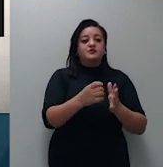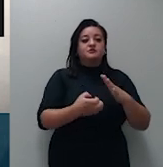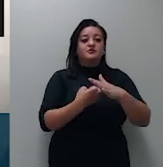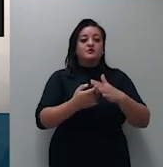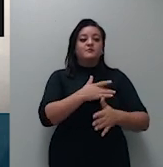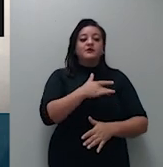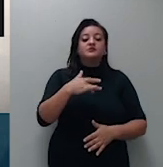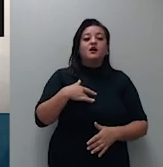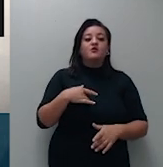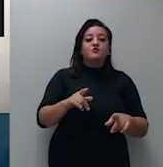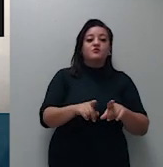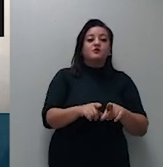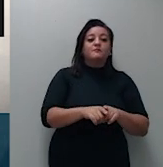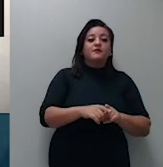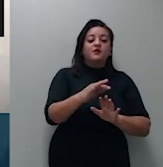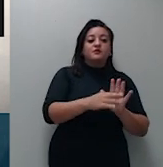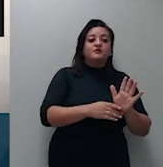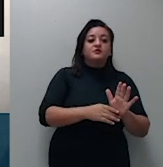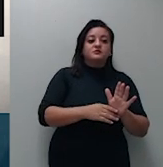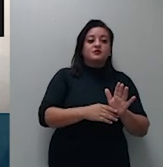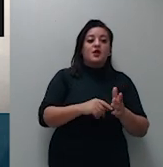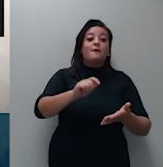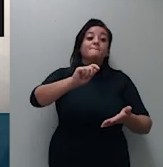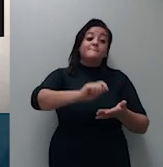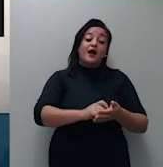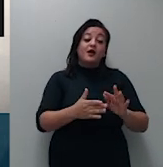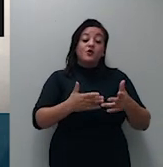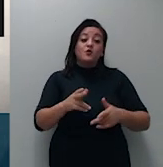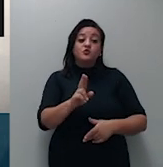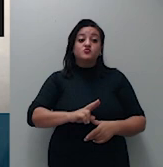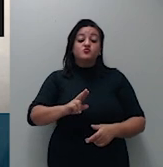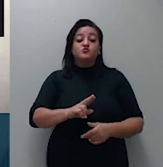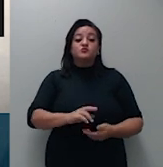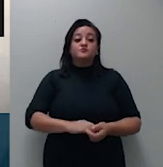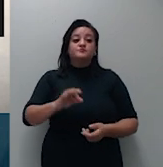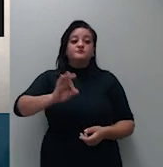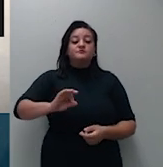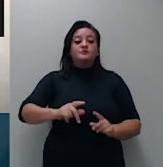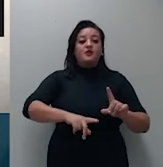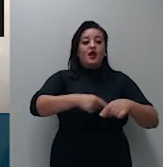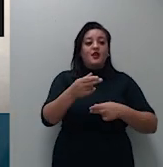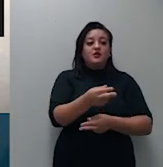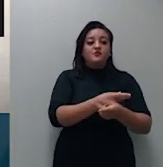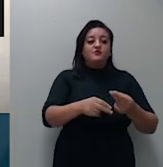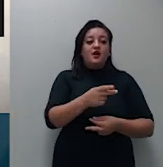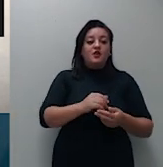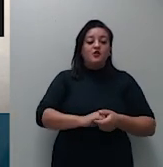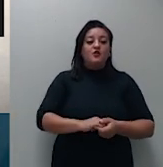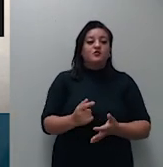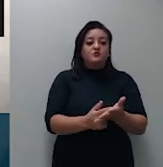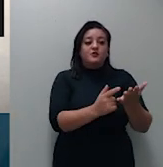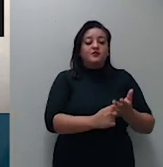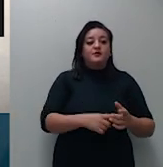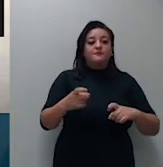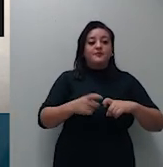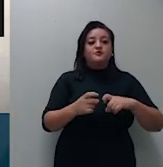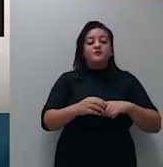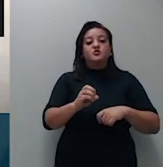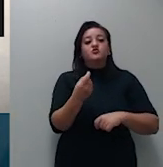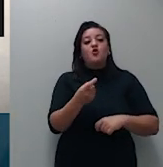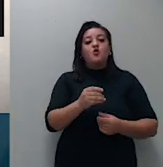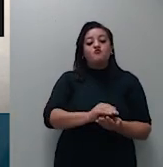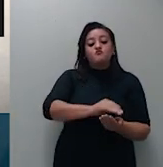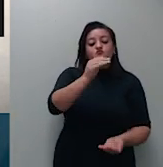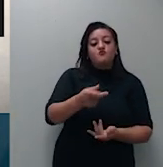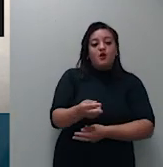plano de saúde coparticipação seja em percentual sobre o custo do tratamento seja